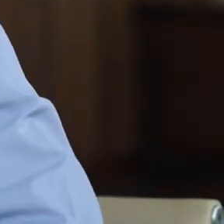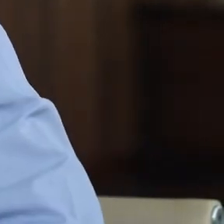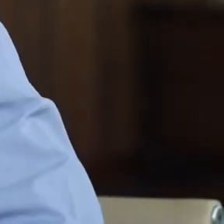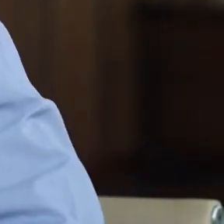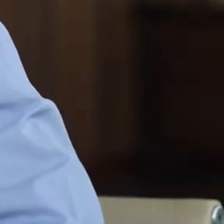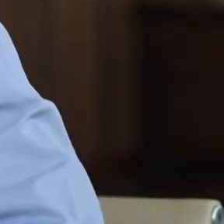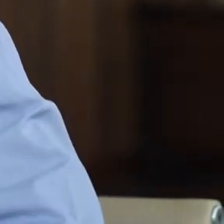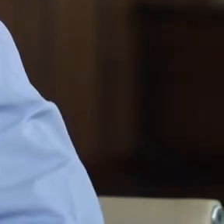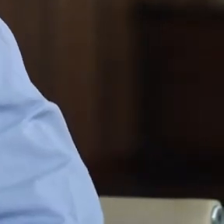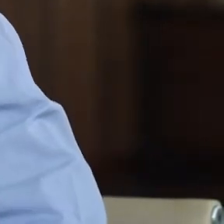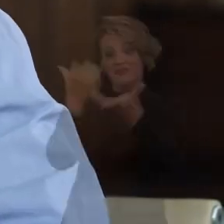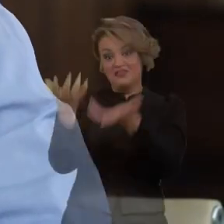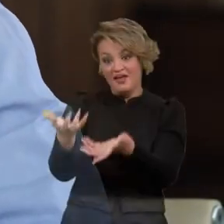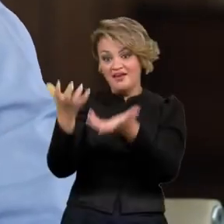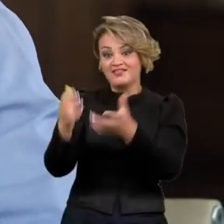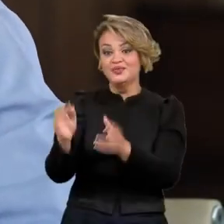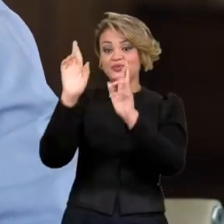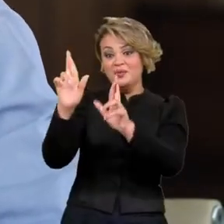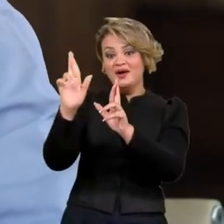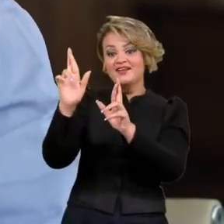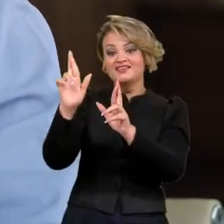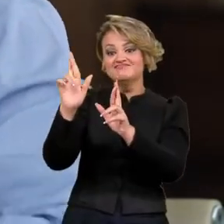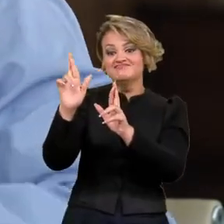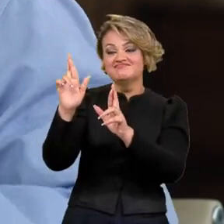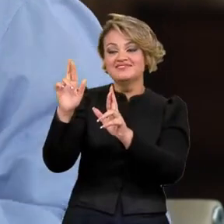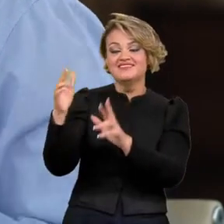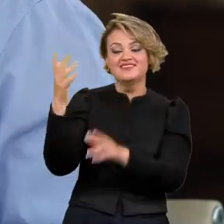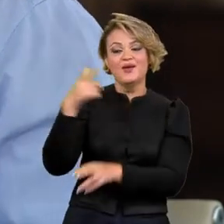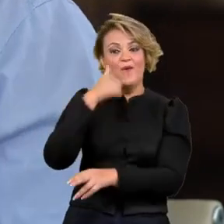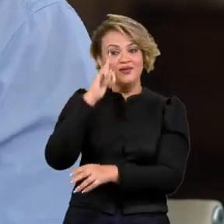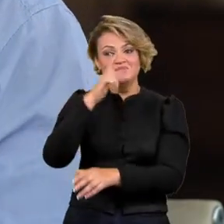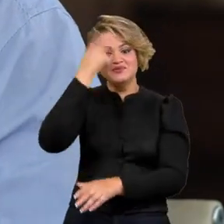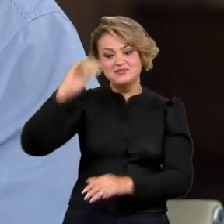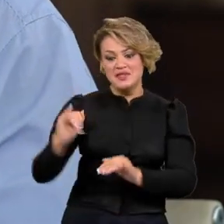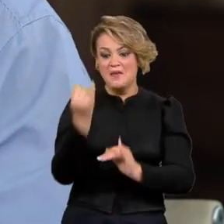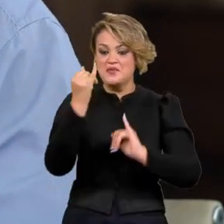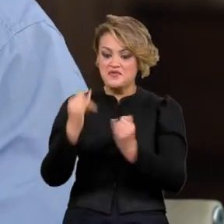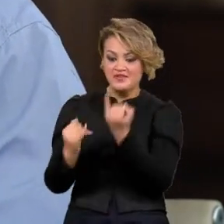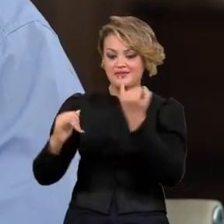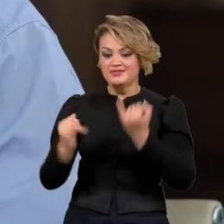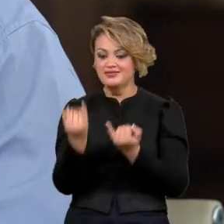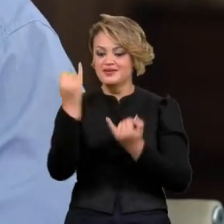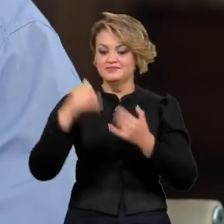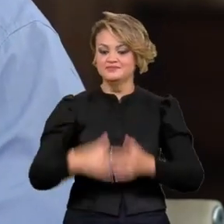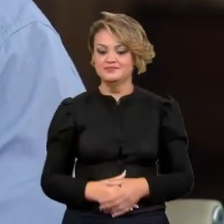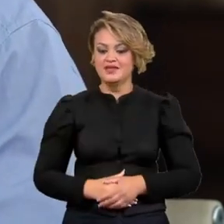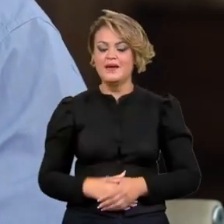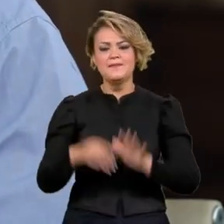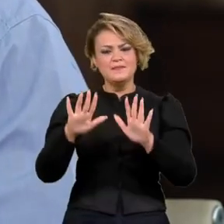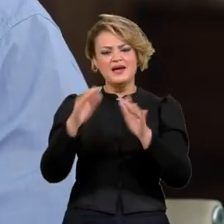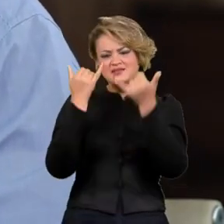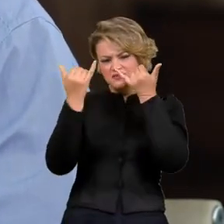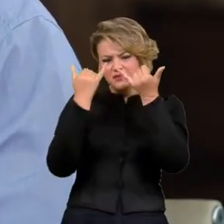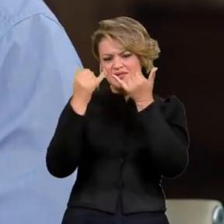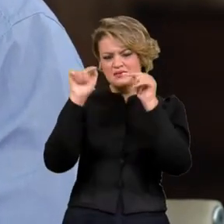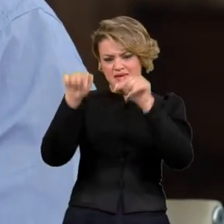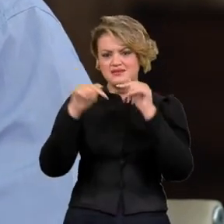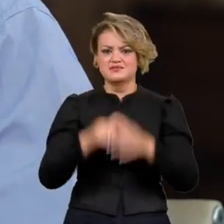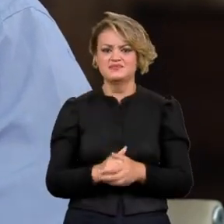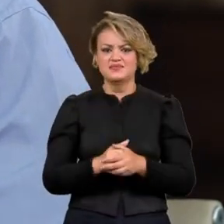todo mundo tenha curtido o dia de ontem da melhor forma possível mas o dado é isso o senhor veja nós estamos dia primeiro de junho